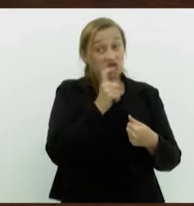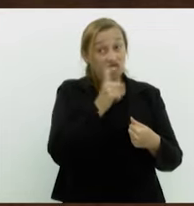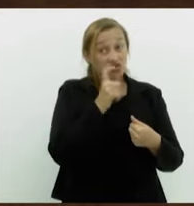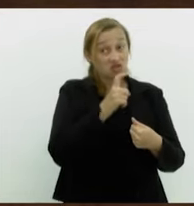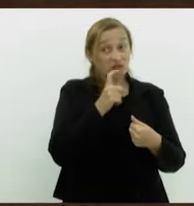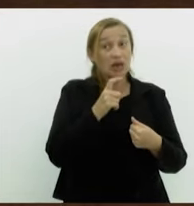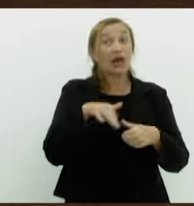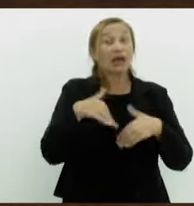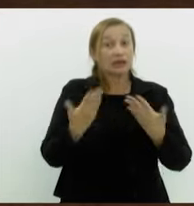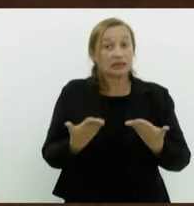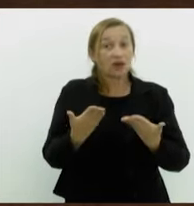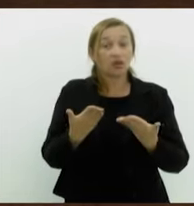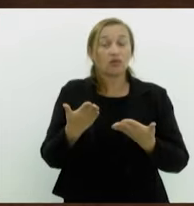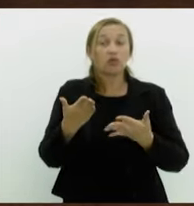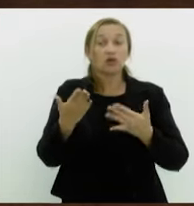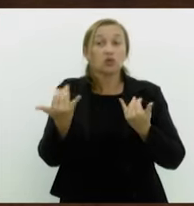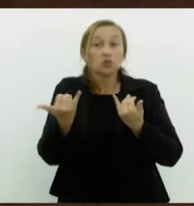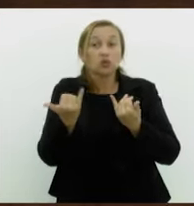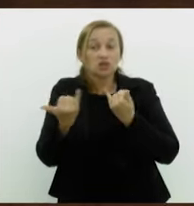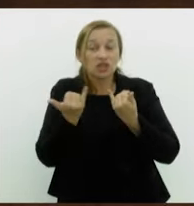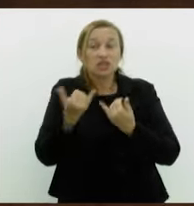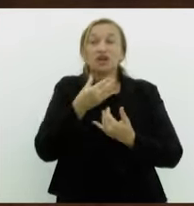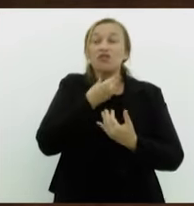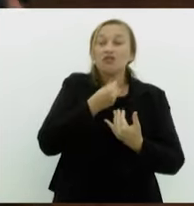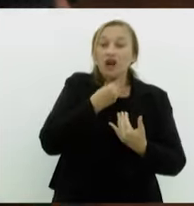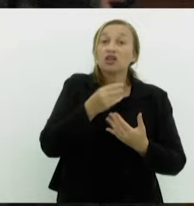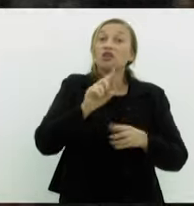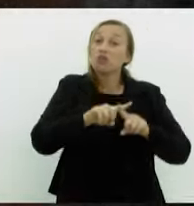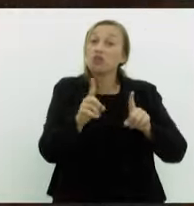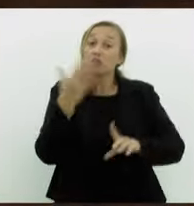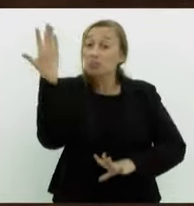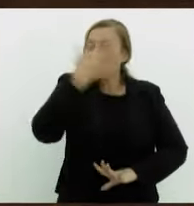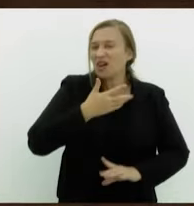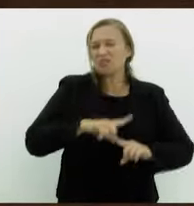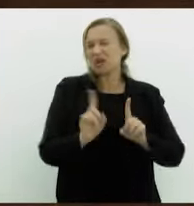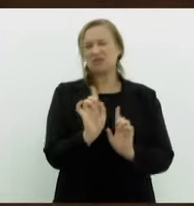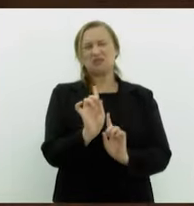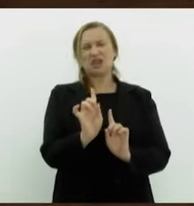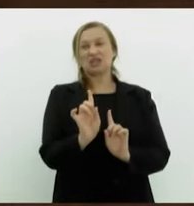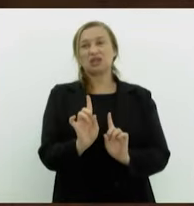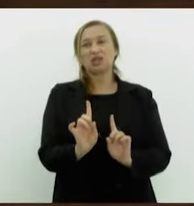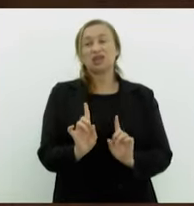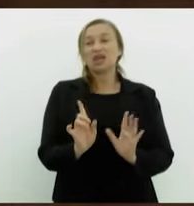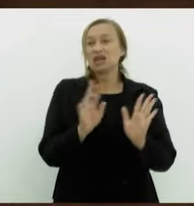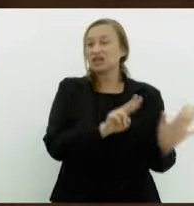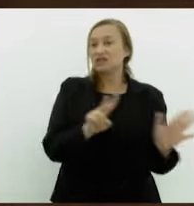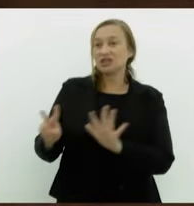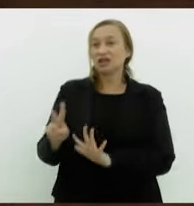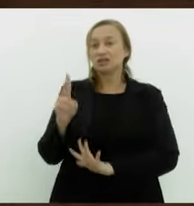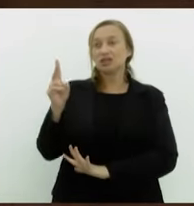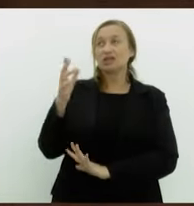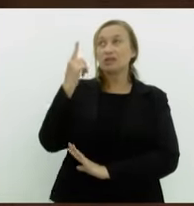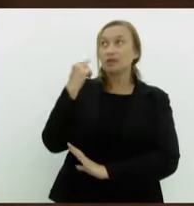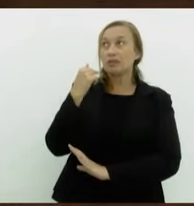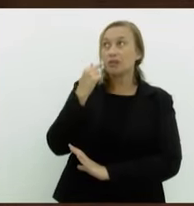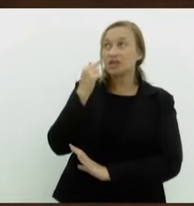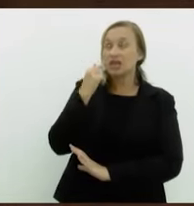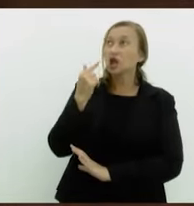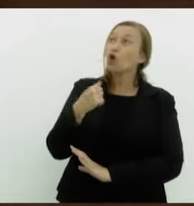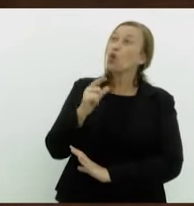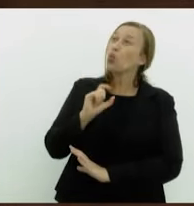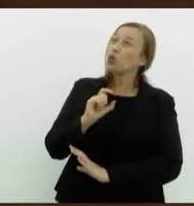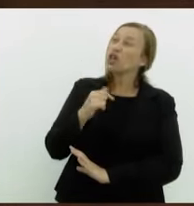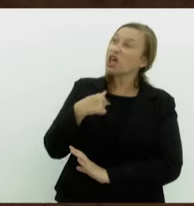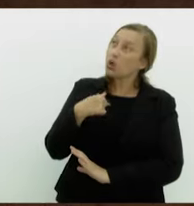fake news em cima da fake news. Então, foi provado que tinham diversos caminhões lá, mas eu não vou entrar em mérito. Esse final de semana eu refleti para falar, o que um político, o que